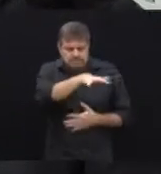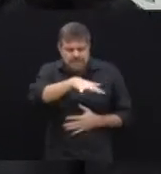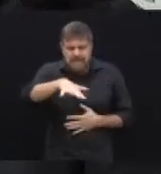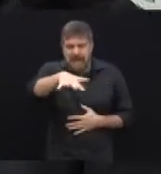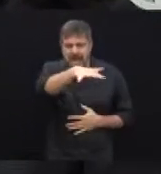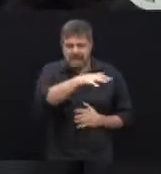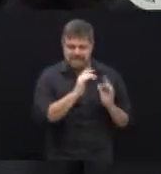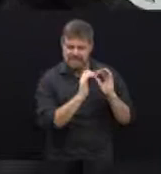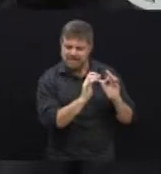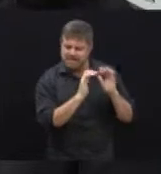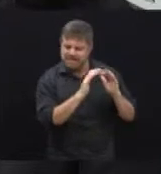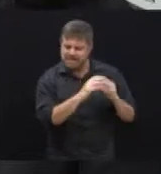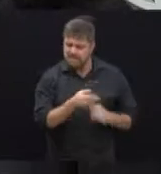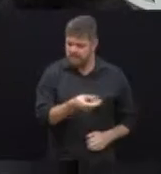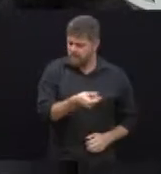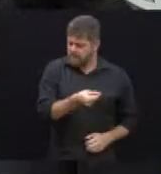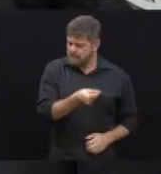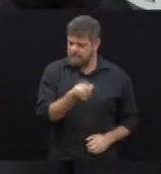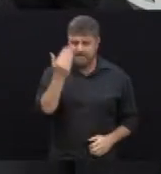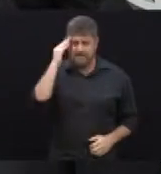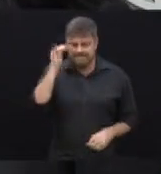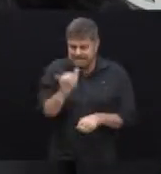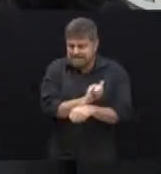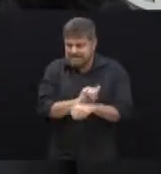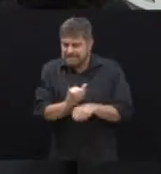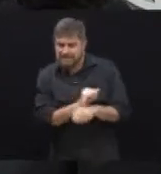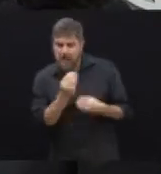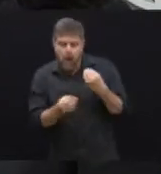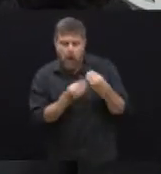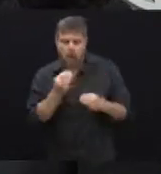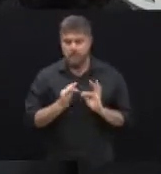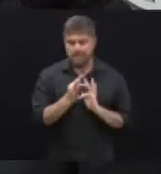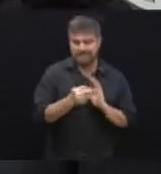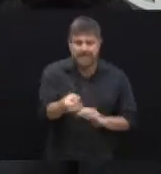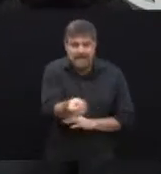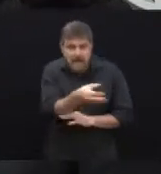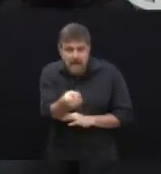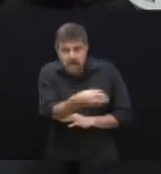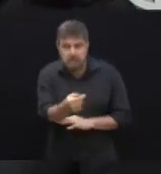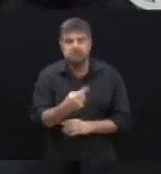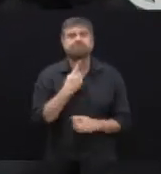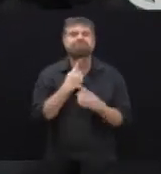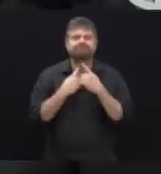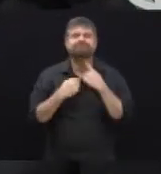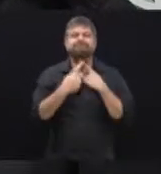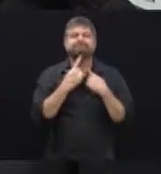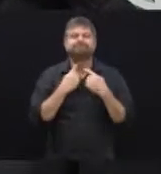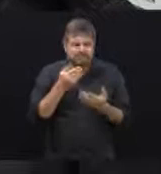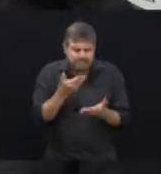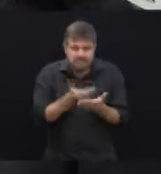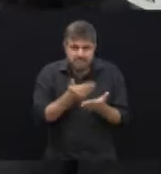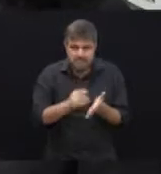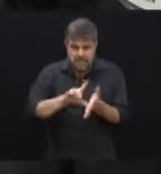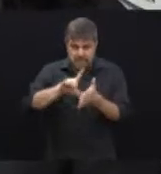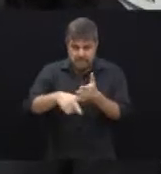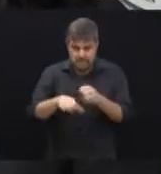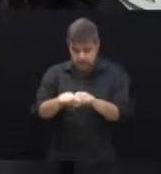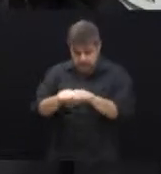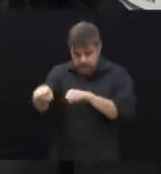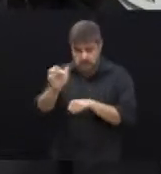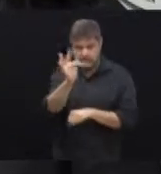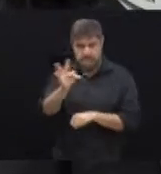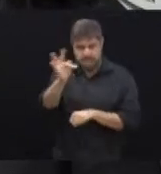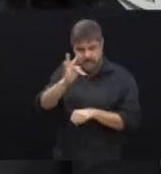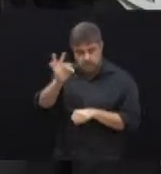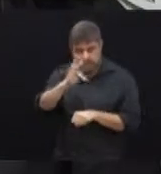tentando entender mais essa doença, procurar alternativas mais inovadoras para tratar, e até foi o que me motivou, então, a depois de terminar